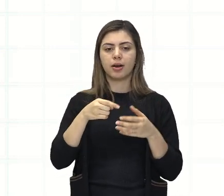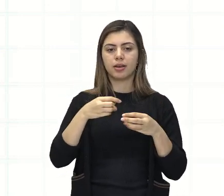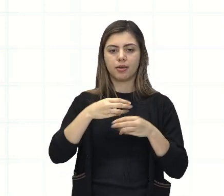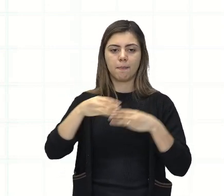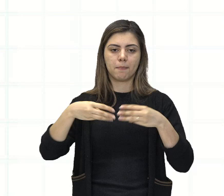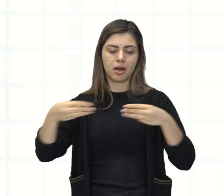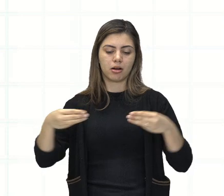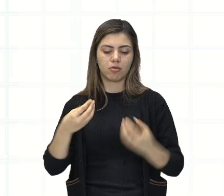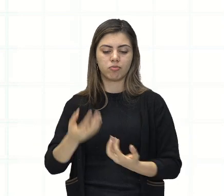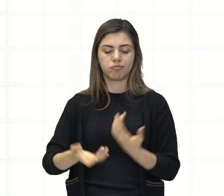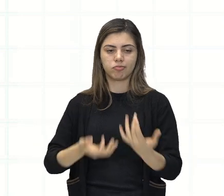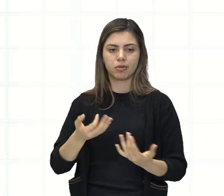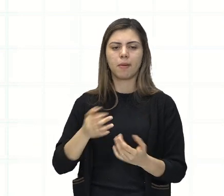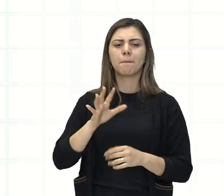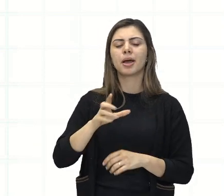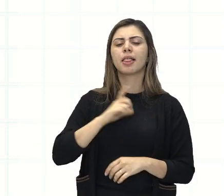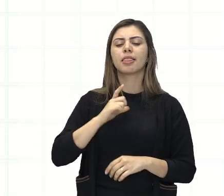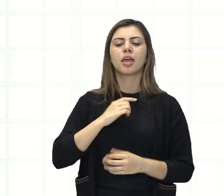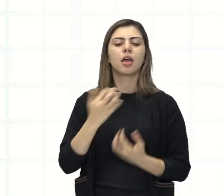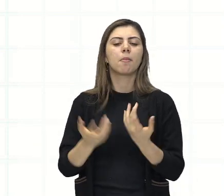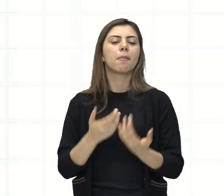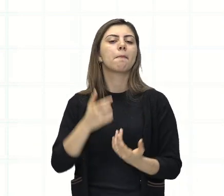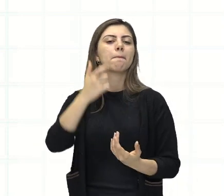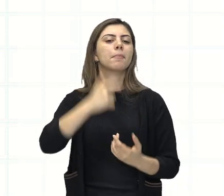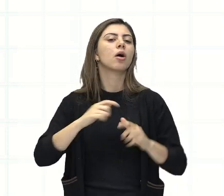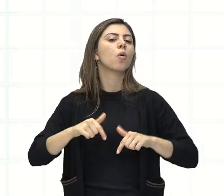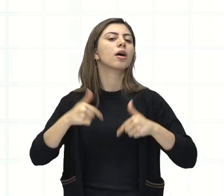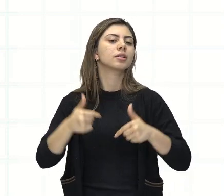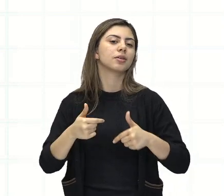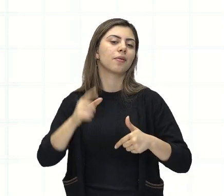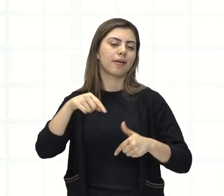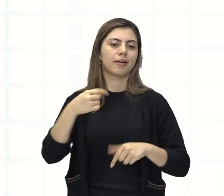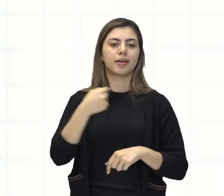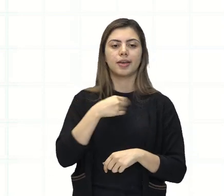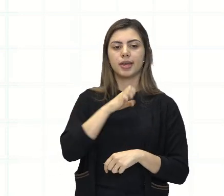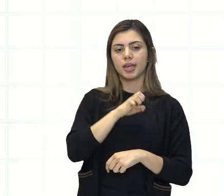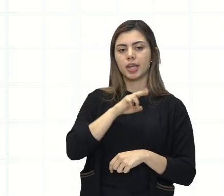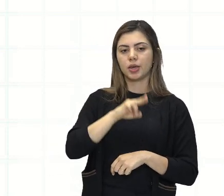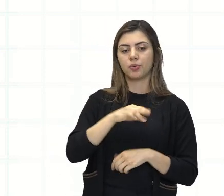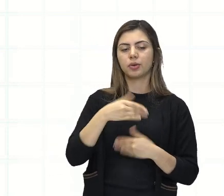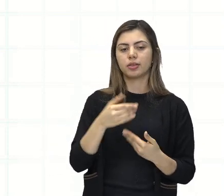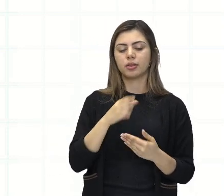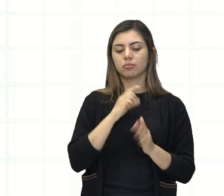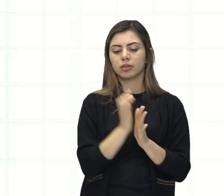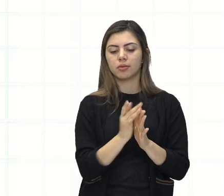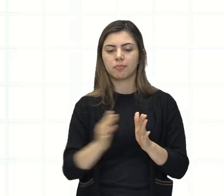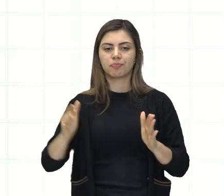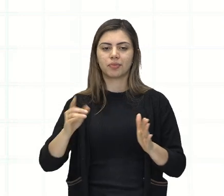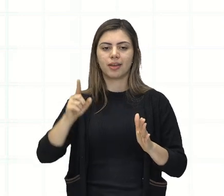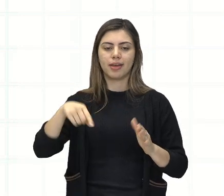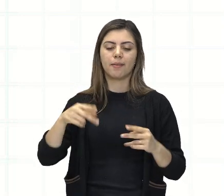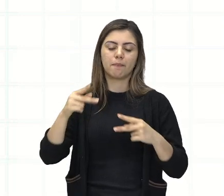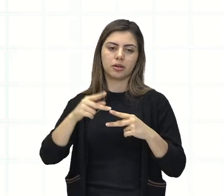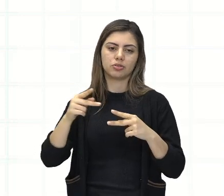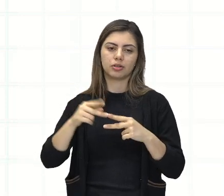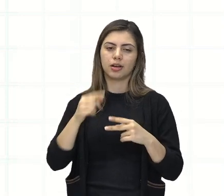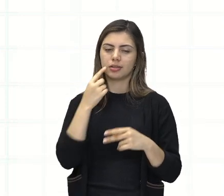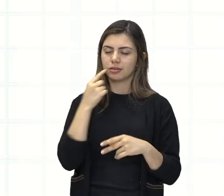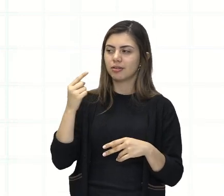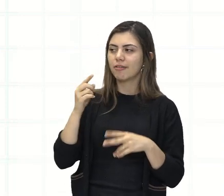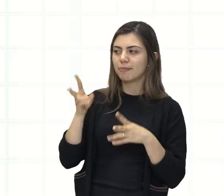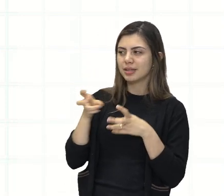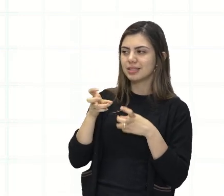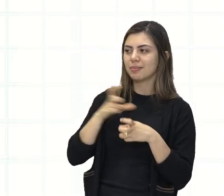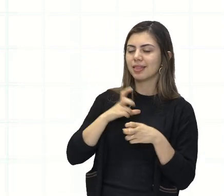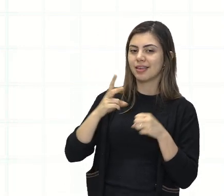quem é que quer fazer macarrão? Eu. É o sujeito. O que sobrou é o nosso predicado. Olha o verbo aqui.